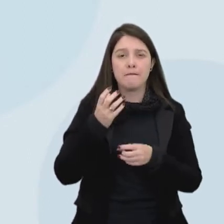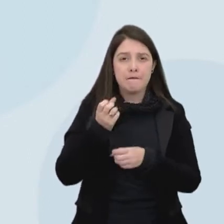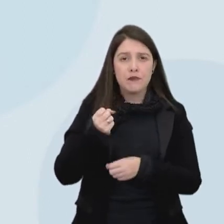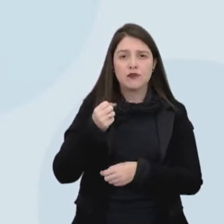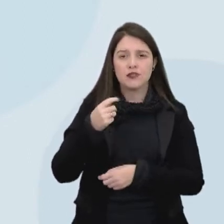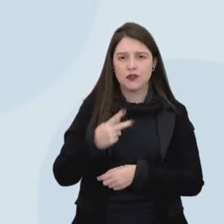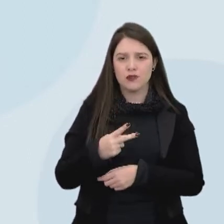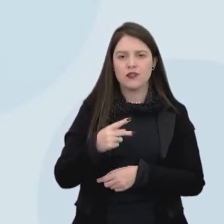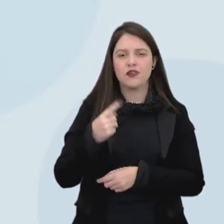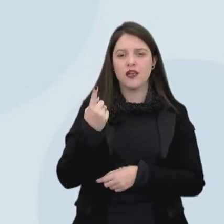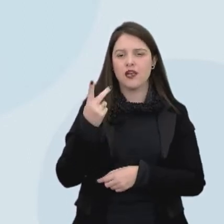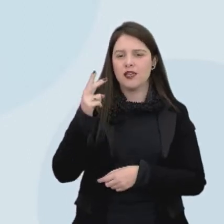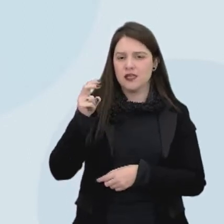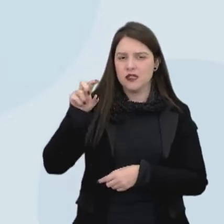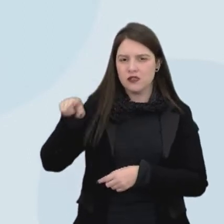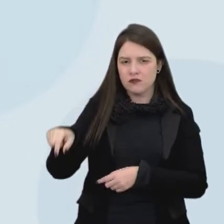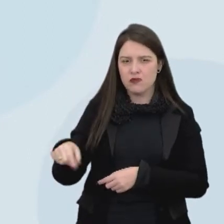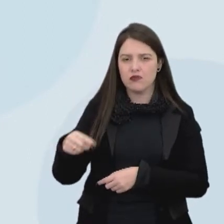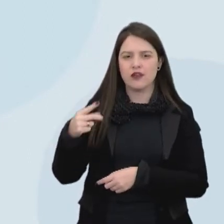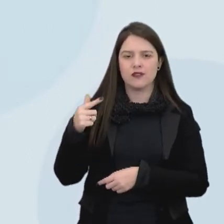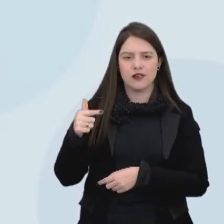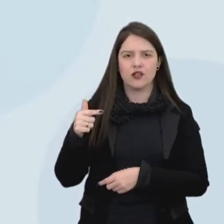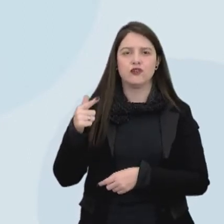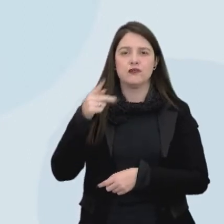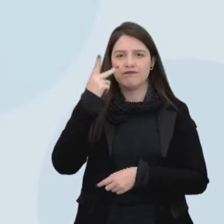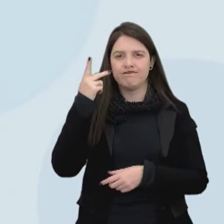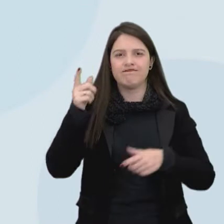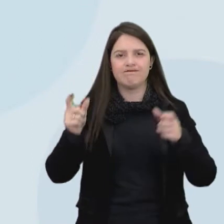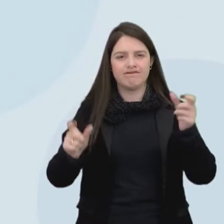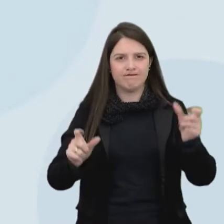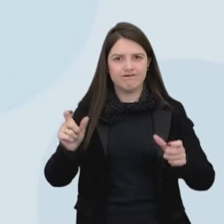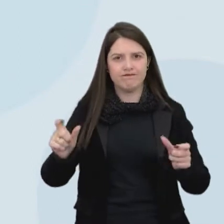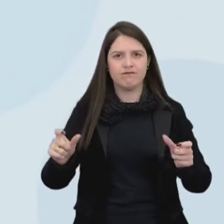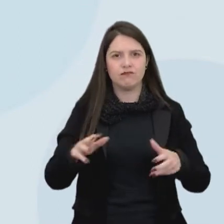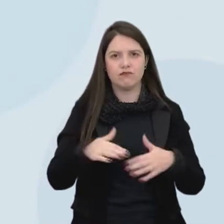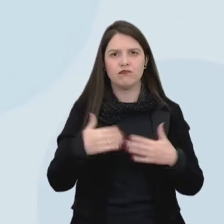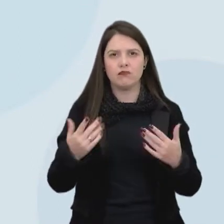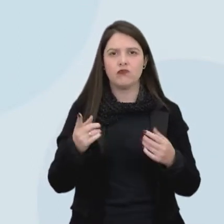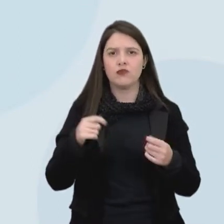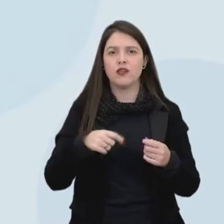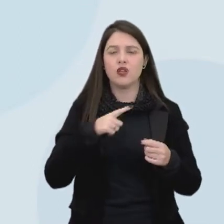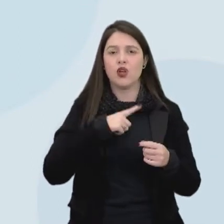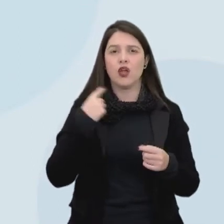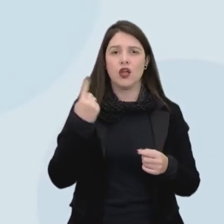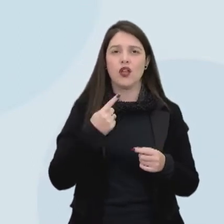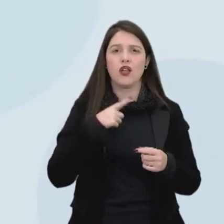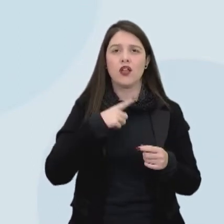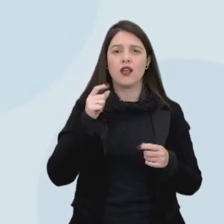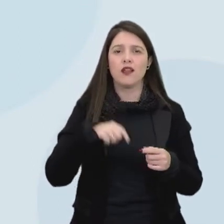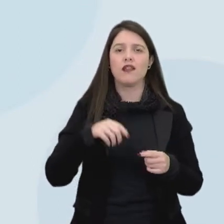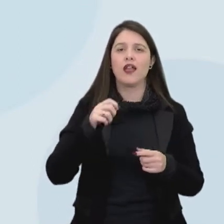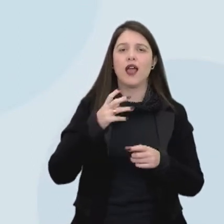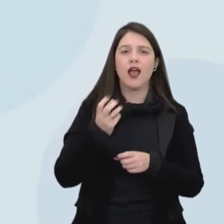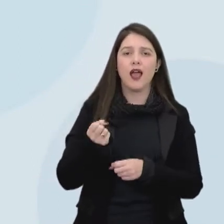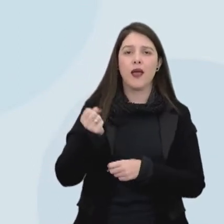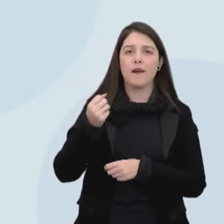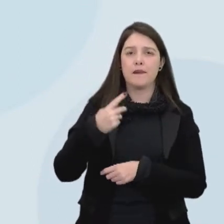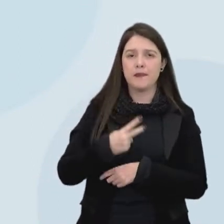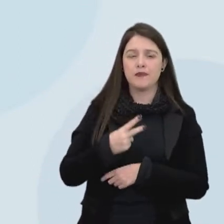pensão, 15,7% da população. No sul, também temos aí a aposentadoria e pensão